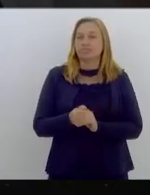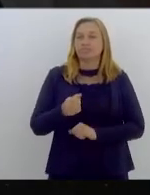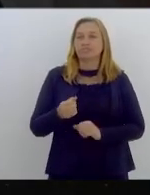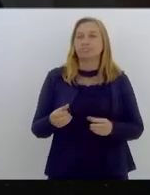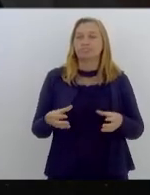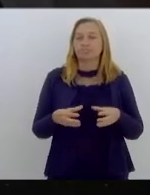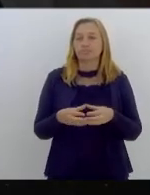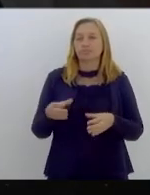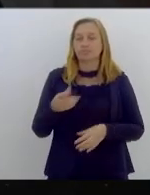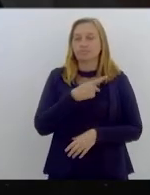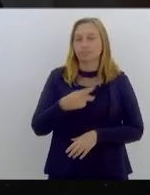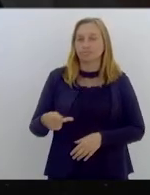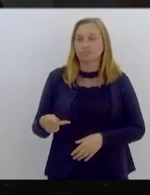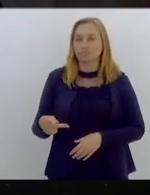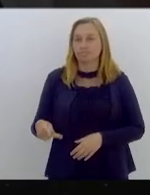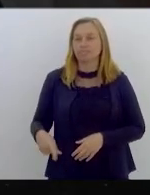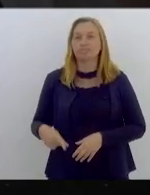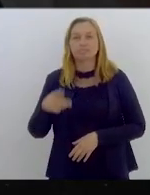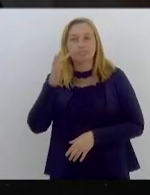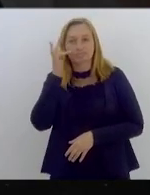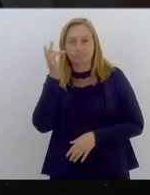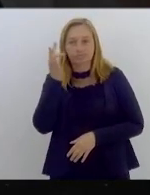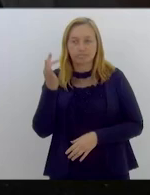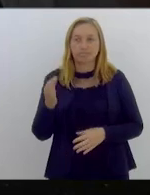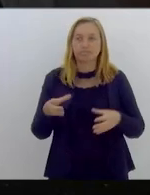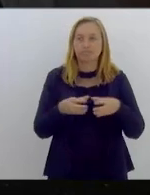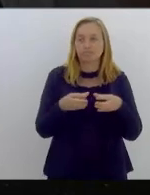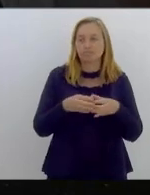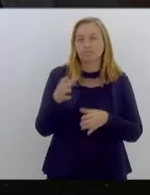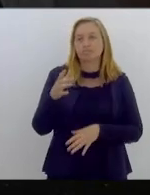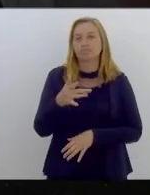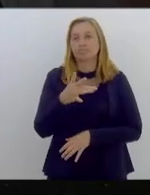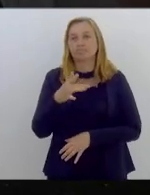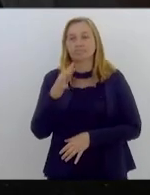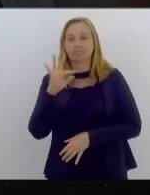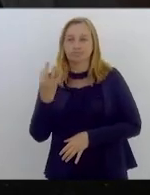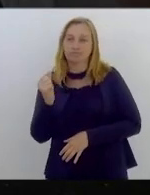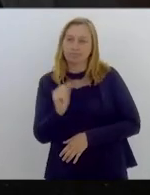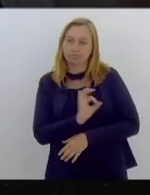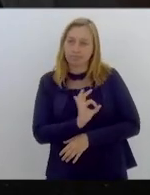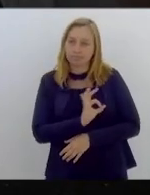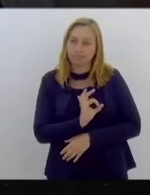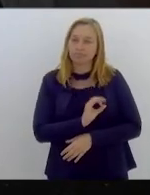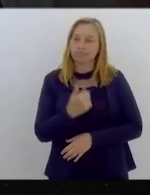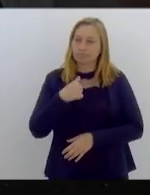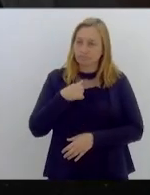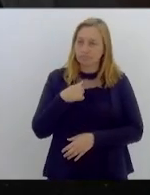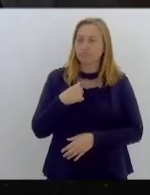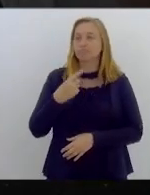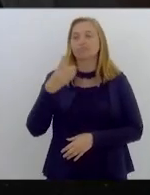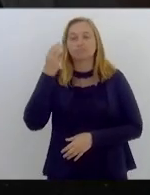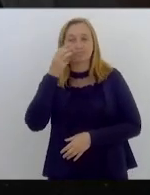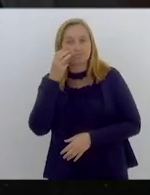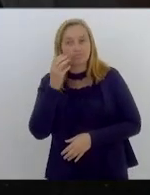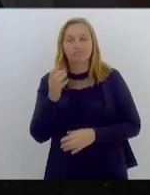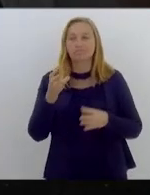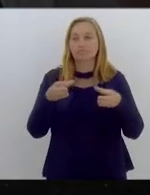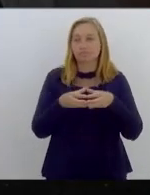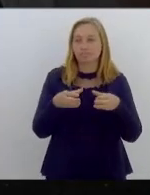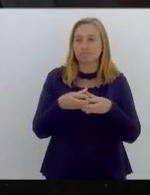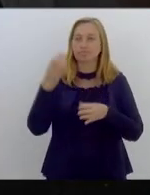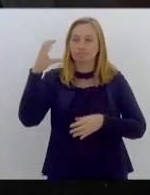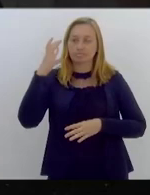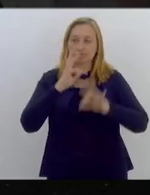Flávio, Comissão de Saúde presidida pela Marta Rocha, Flávio Serafini, Marta Rocha, e eu mesmo, Valdec Carneiro, presido a Comissão de Ciência